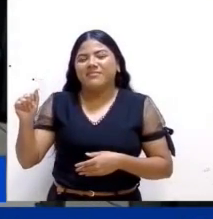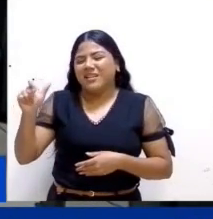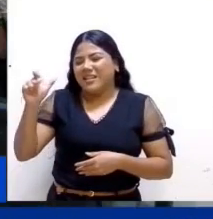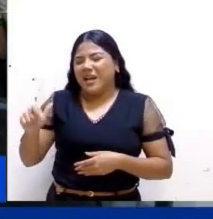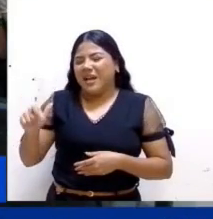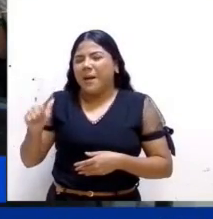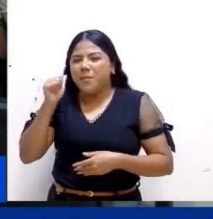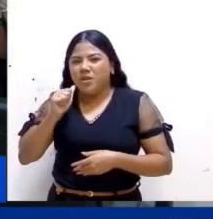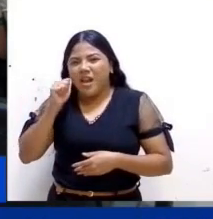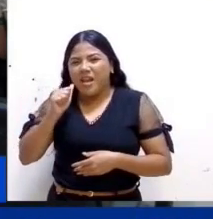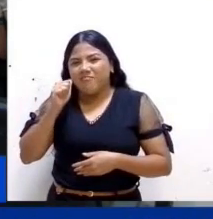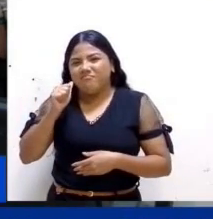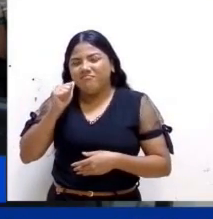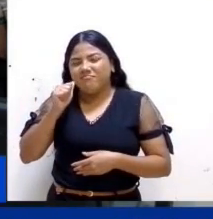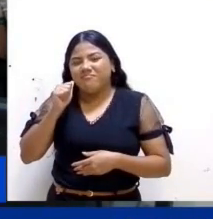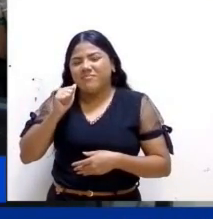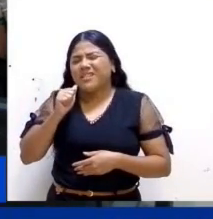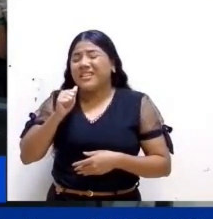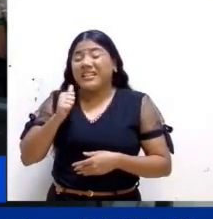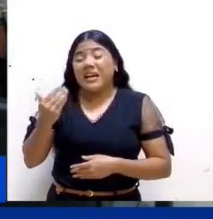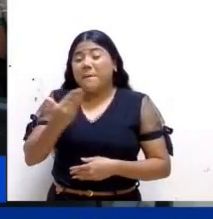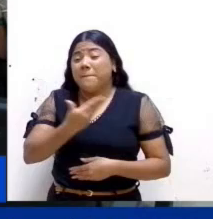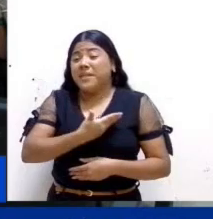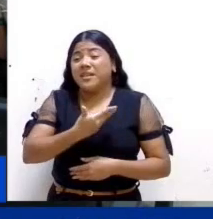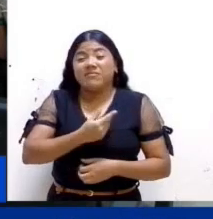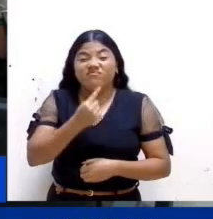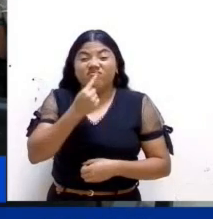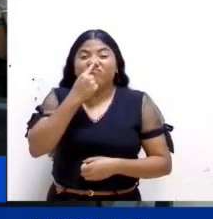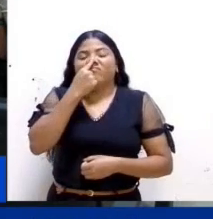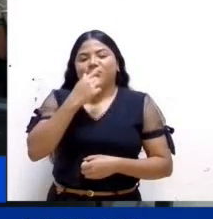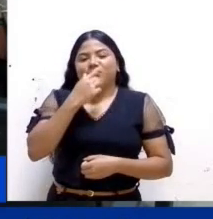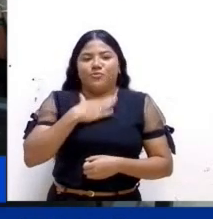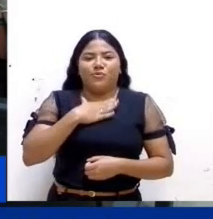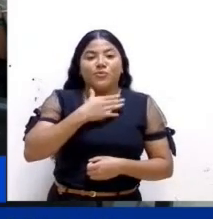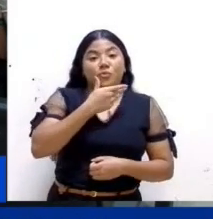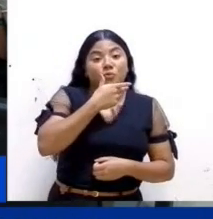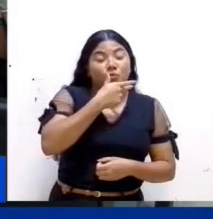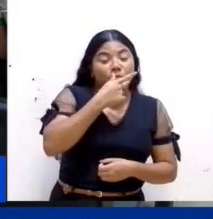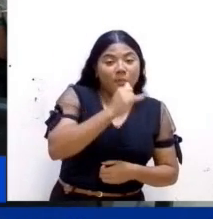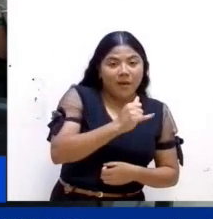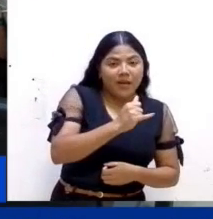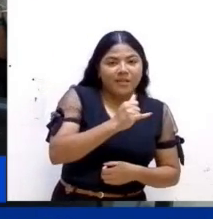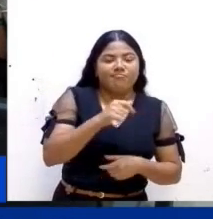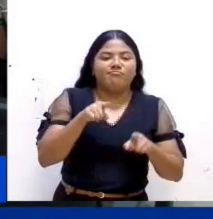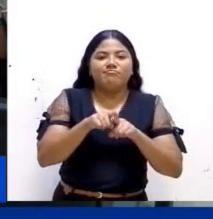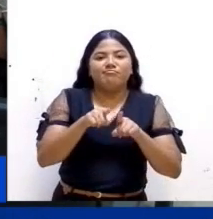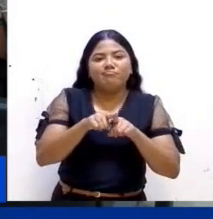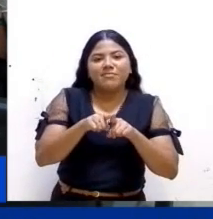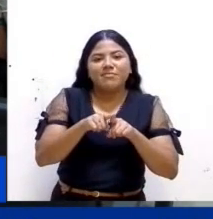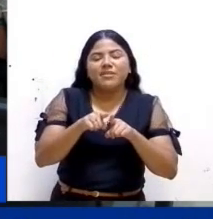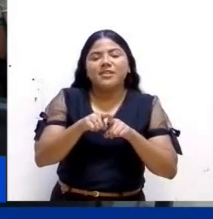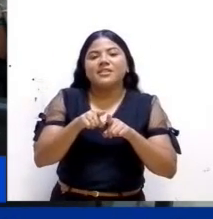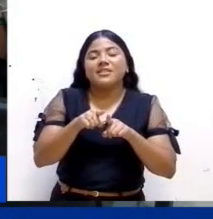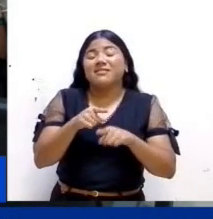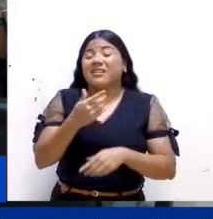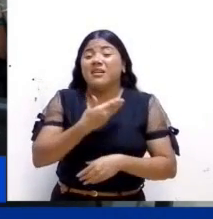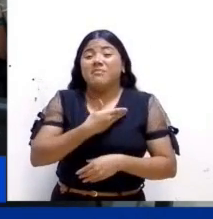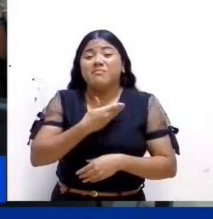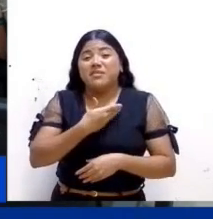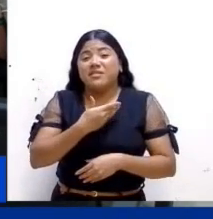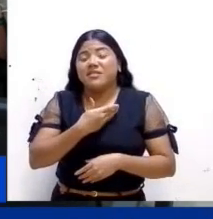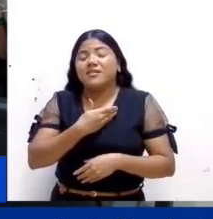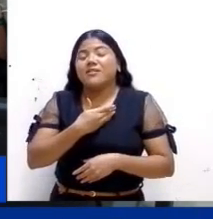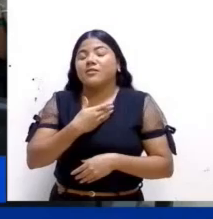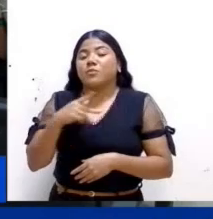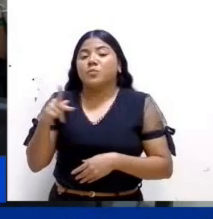do meu pai. E o professor Carlos Alberto Viana foi meu queridíssimo professor no ensino médio de história. Ele foi